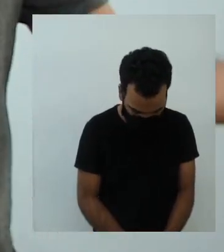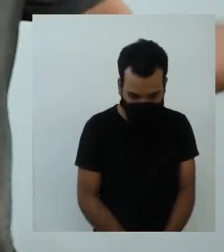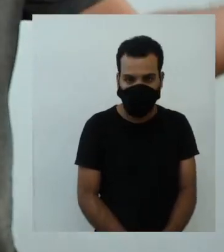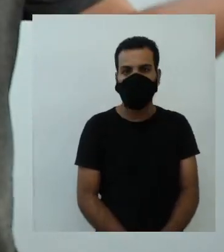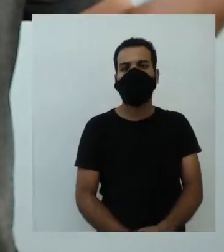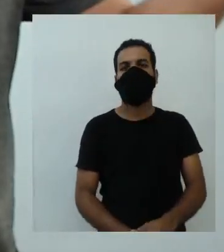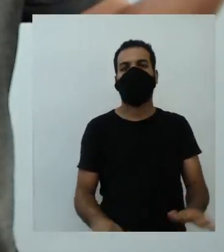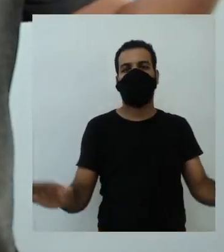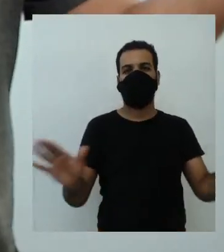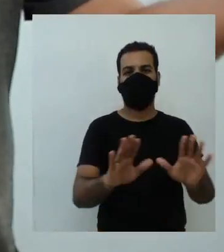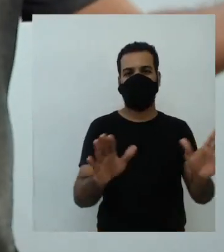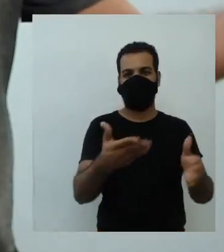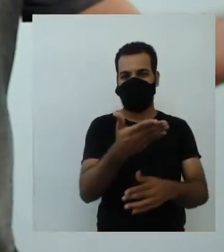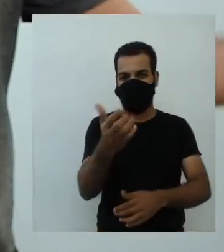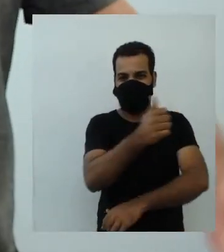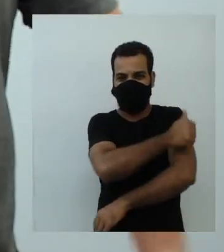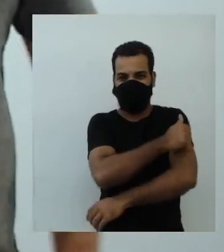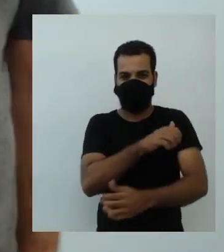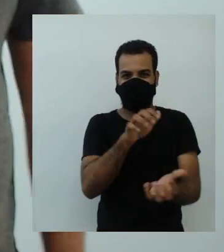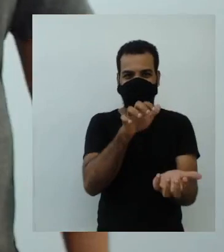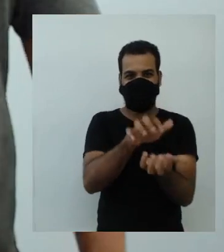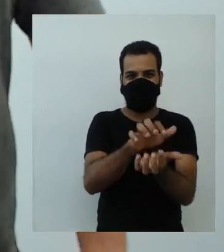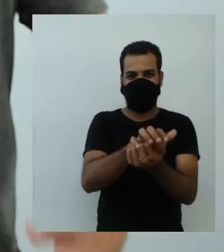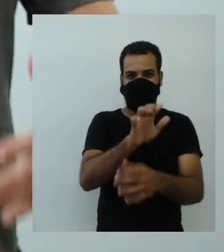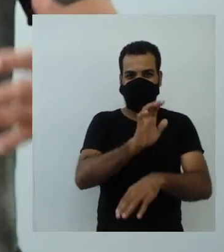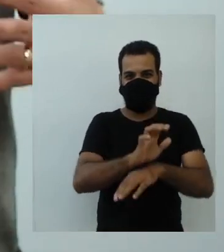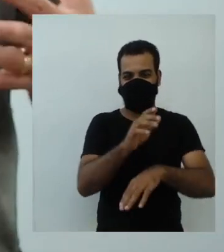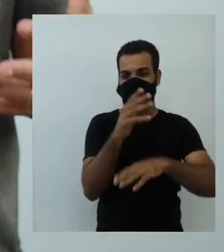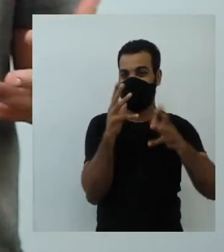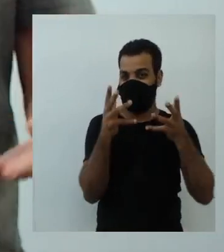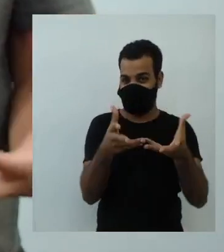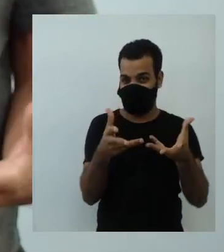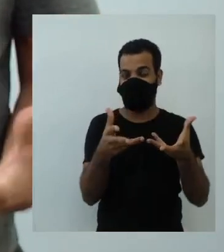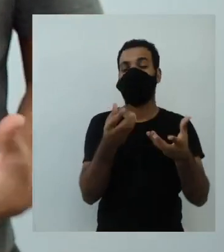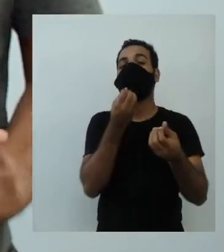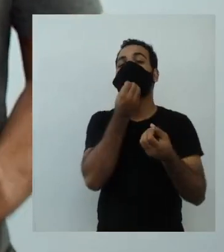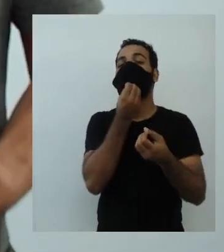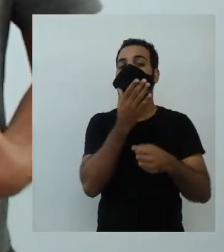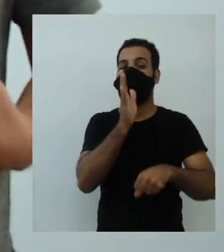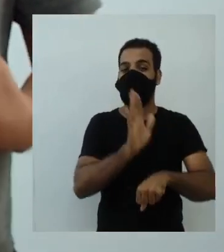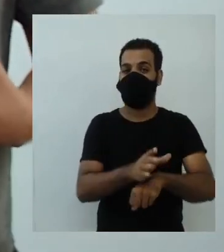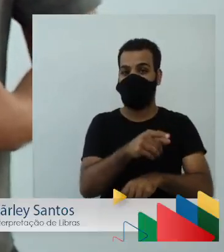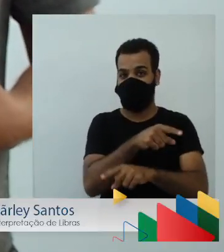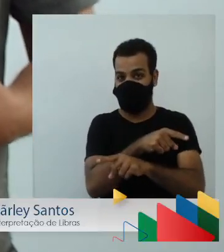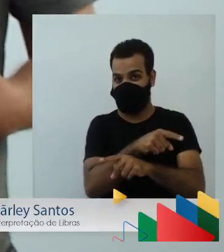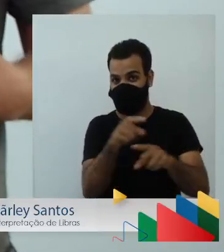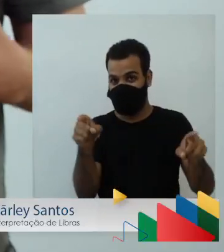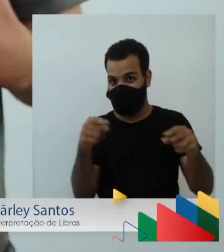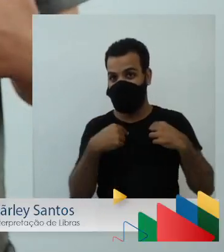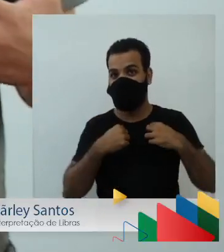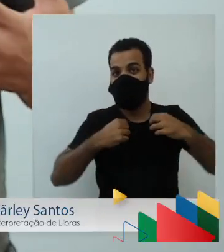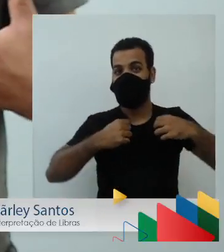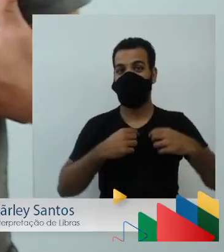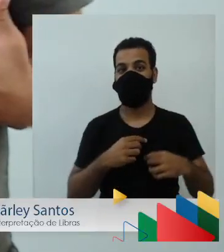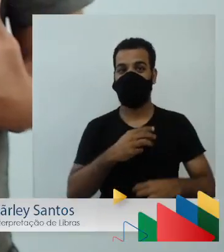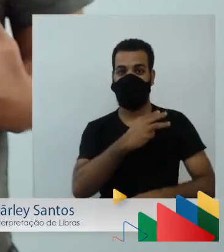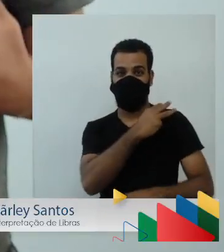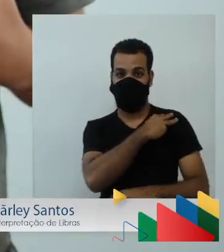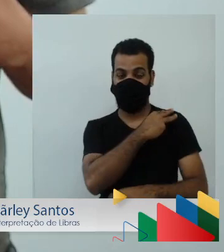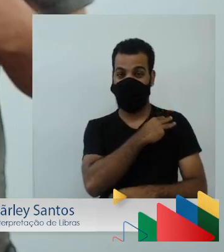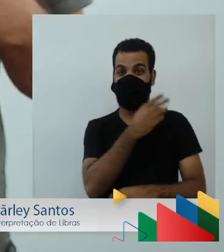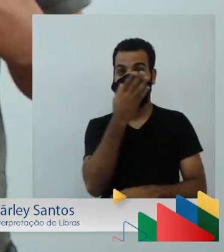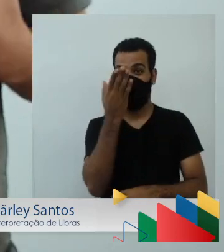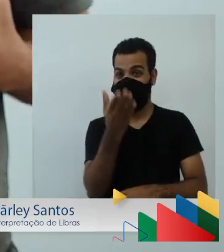Olá, jovens estudantes de todo o estado de Pernambuco. Uma boa tarde a vocês. Terceiro ano, nós